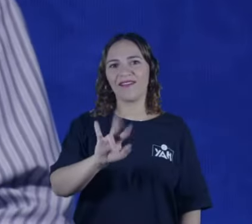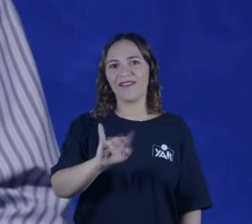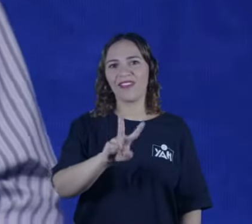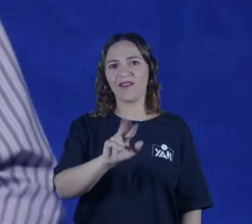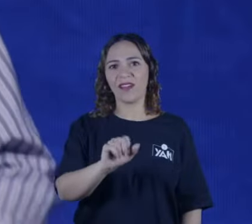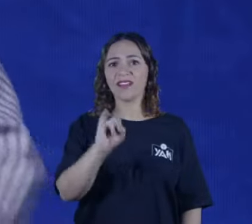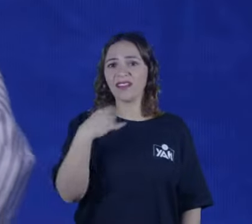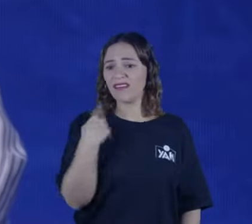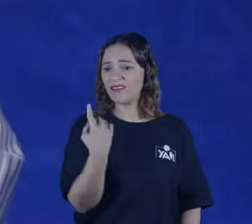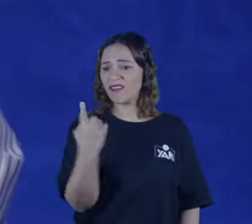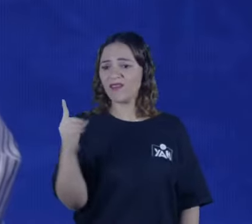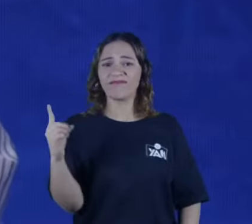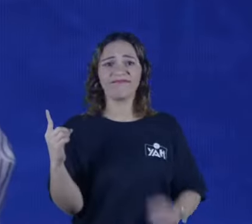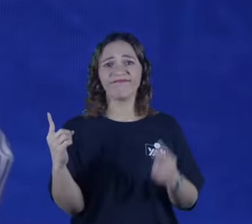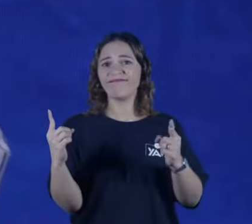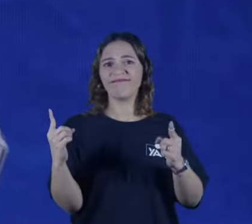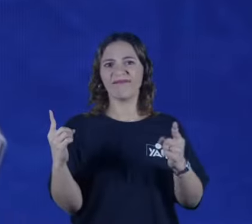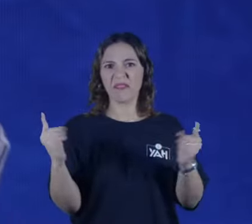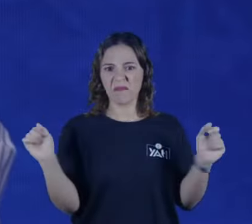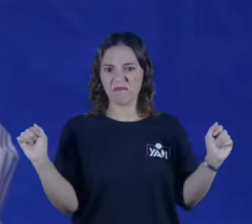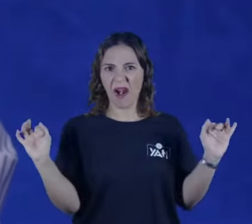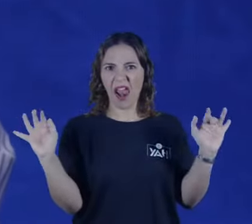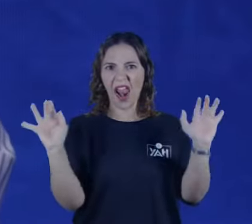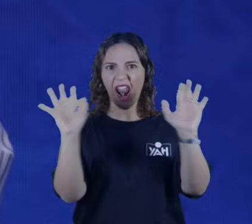fortes. Glória a Deus.